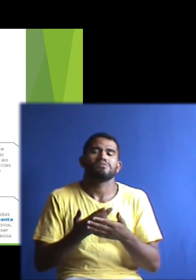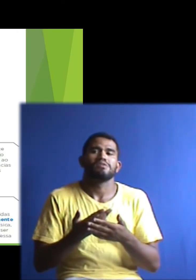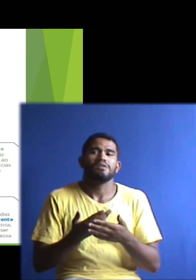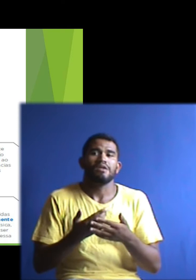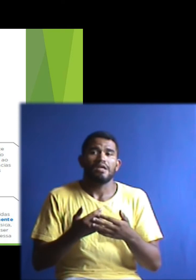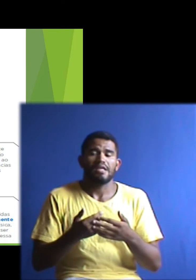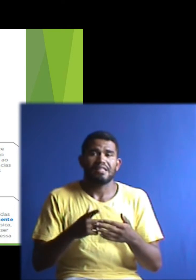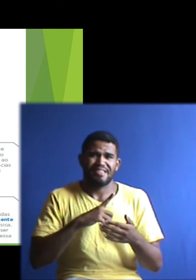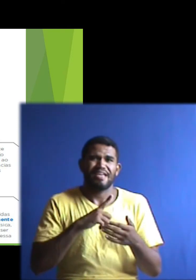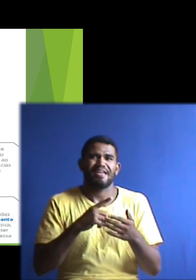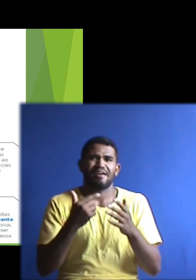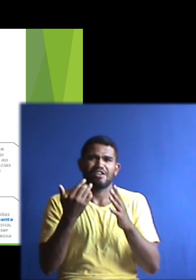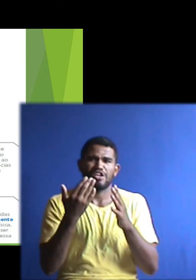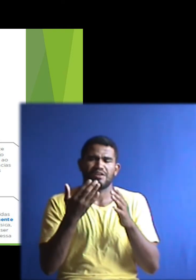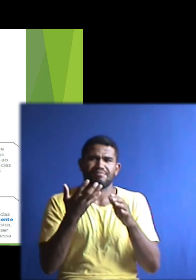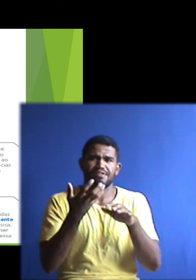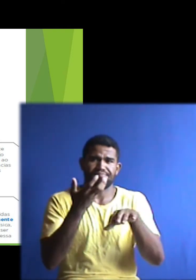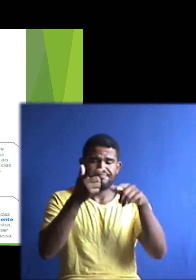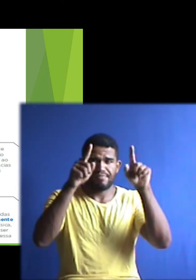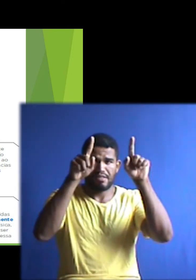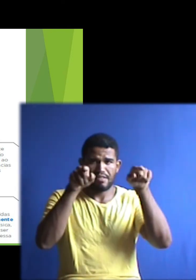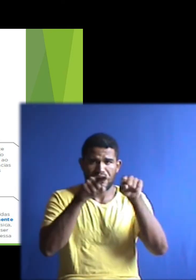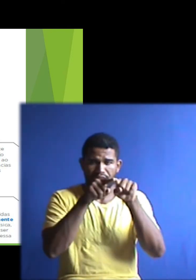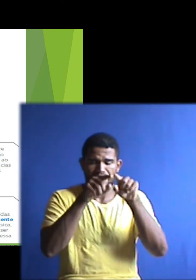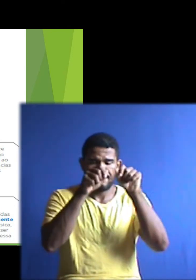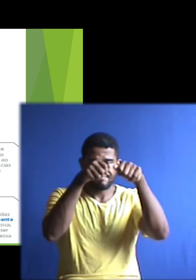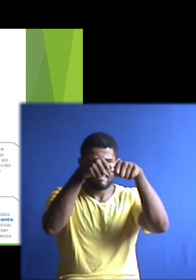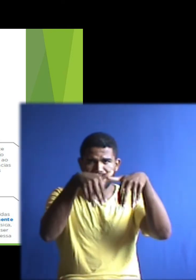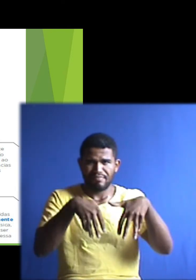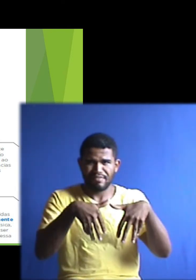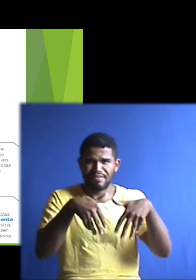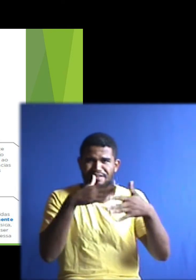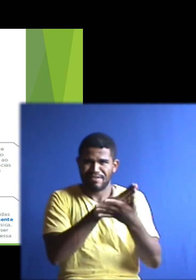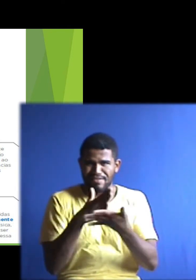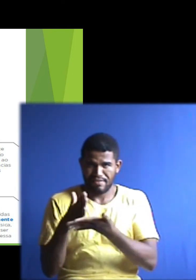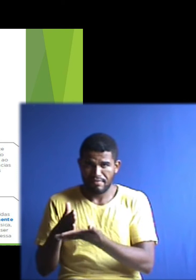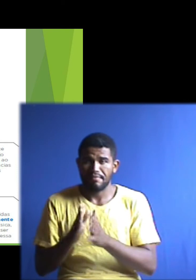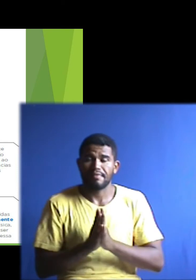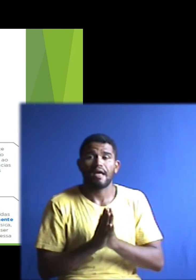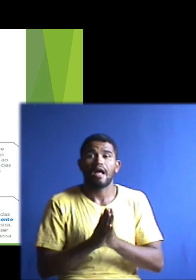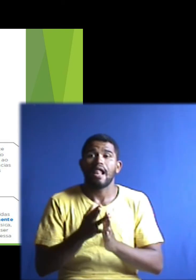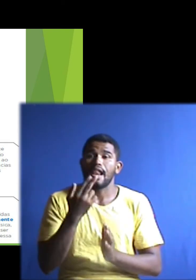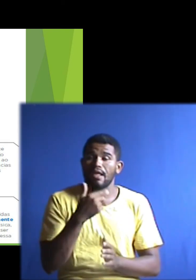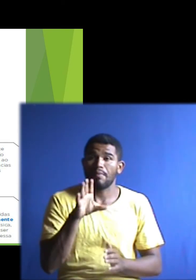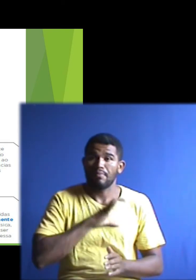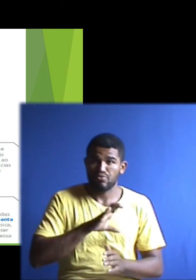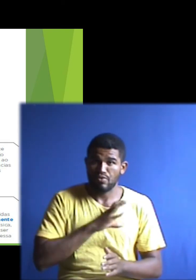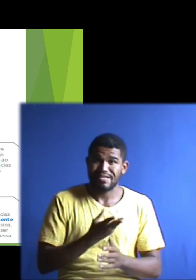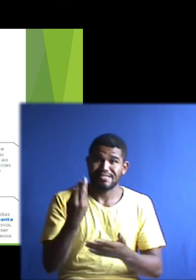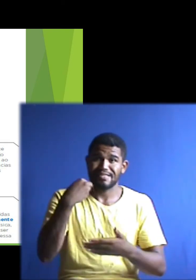curriculares. Nós temos nessa divisão a língua portuguesa dentro da área